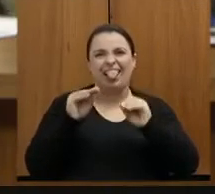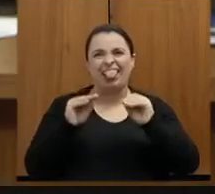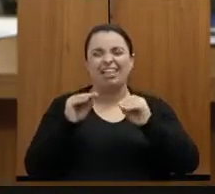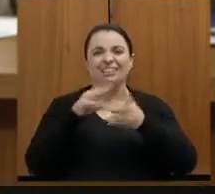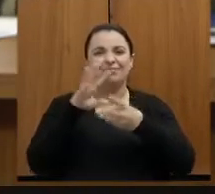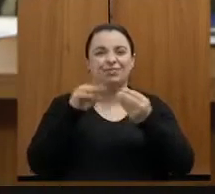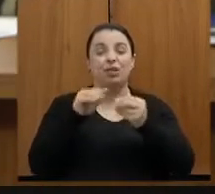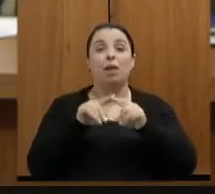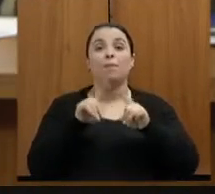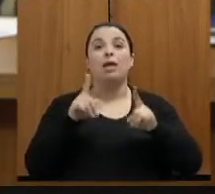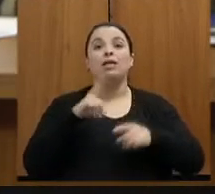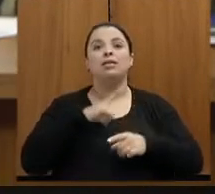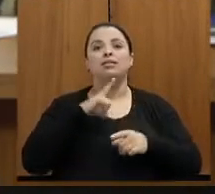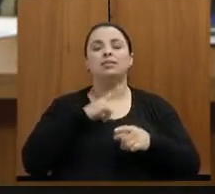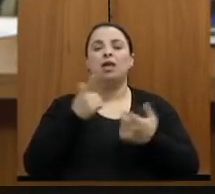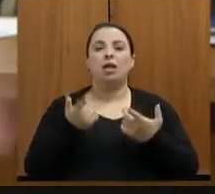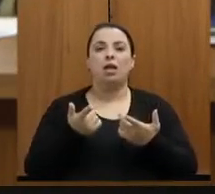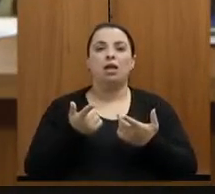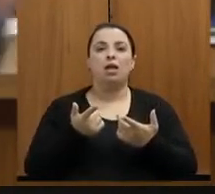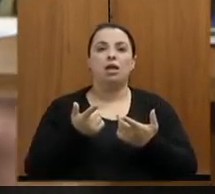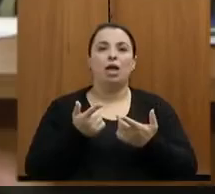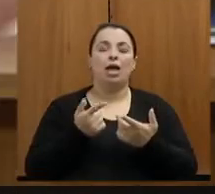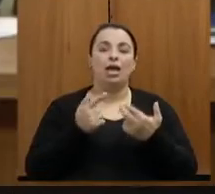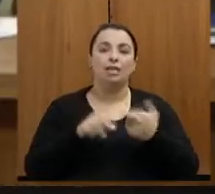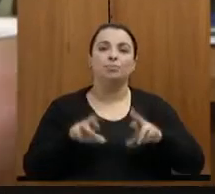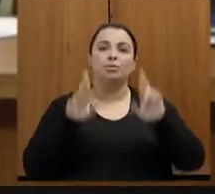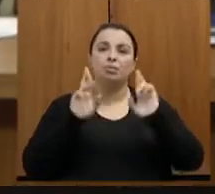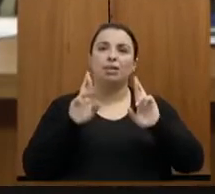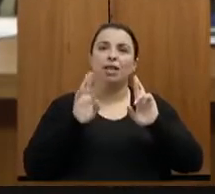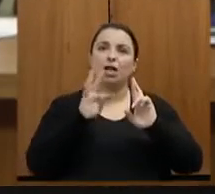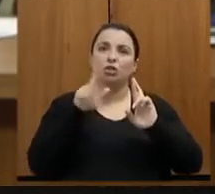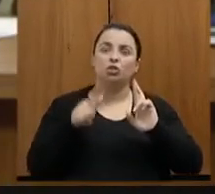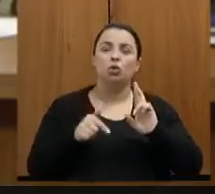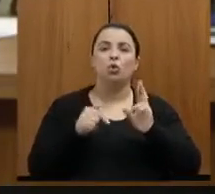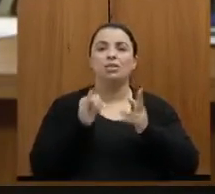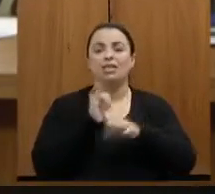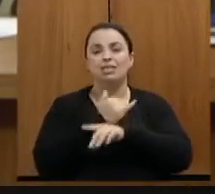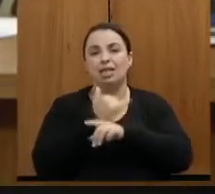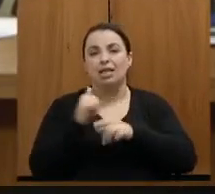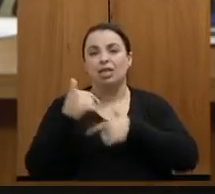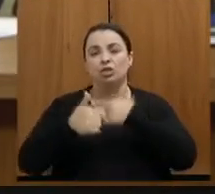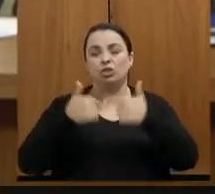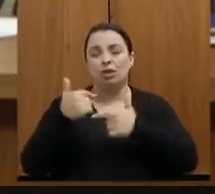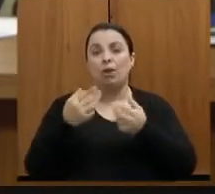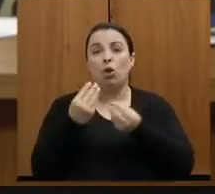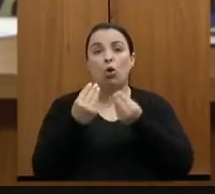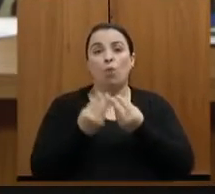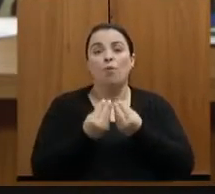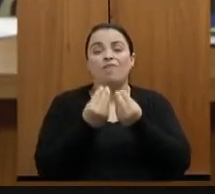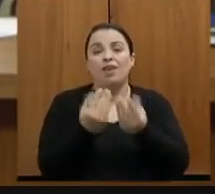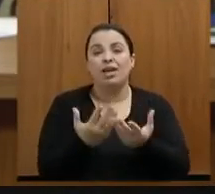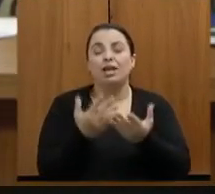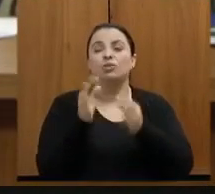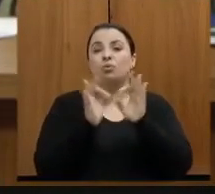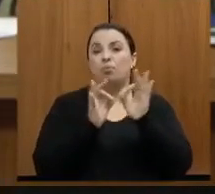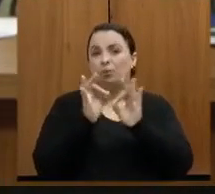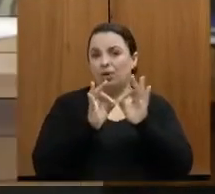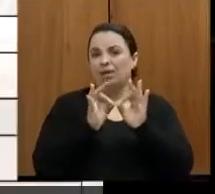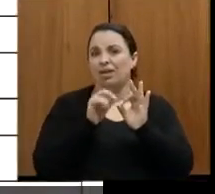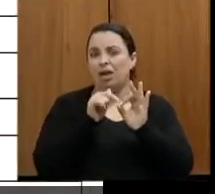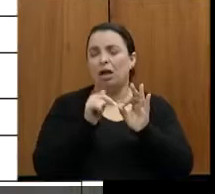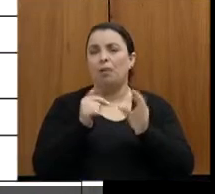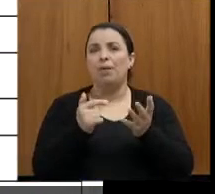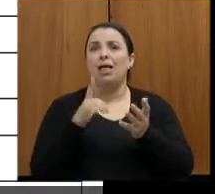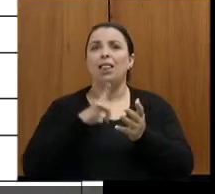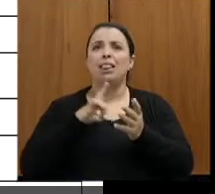temos toda uma matriz de responsabilidade, todas essas formas que a gente oferece o programa Minas REURB, nós temos essas matrizes